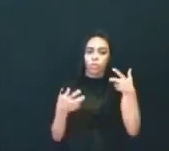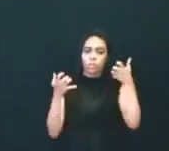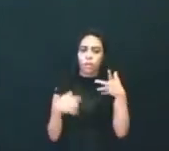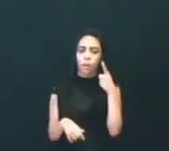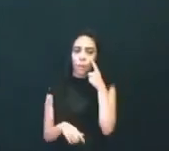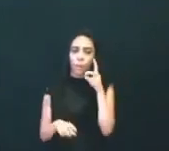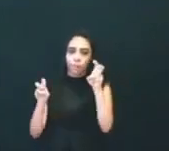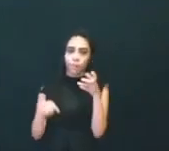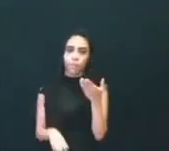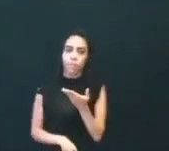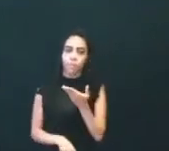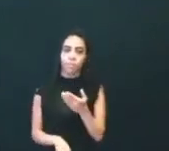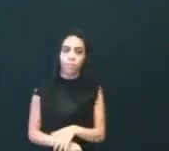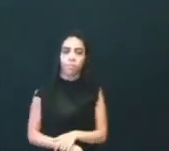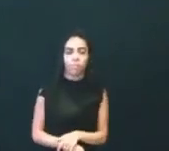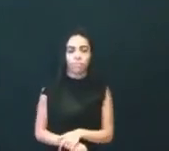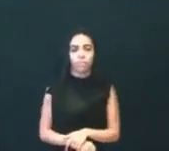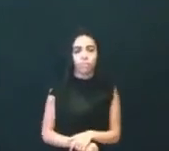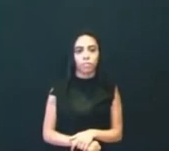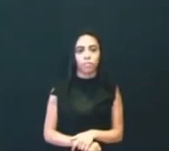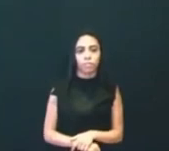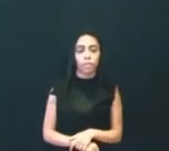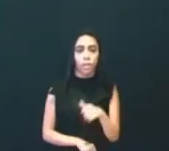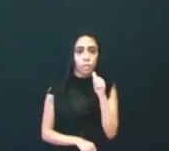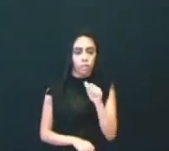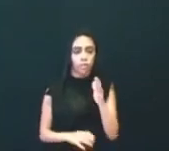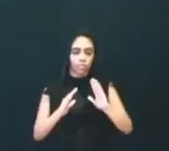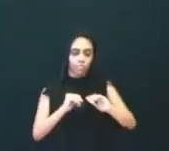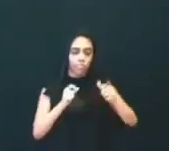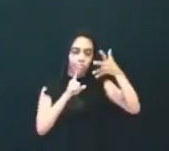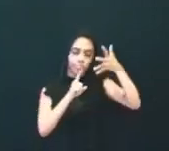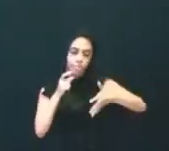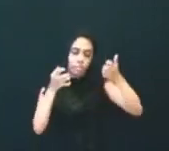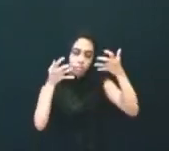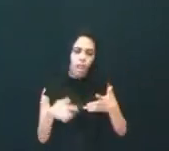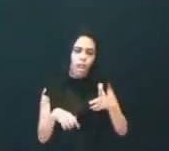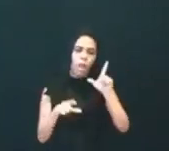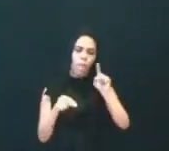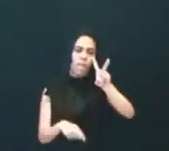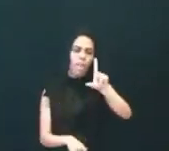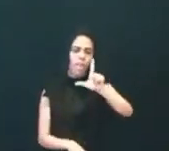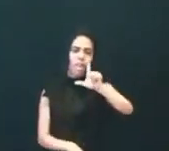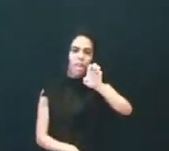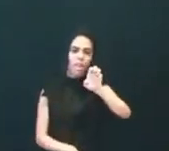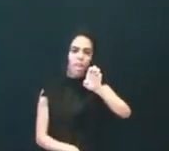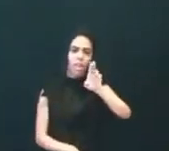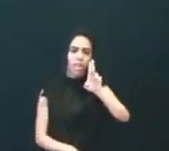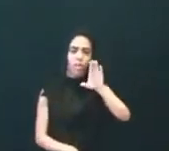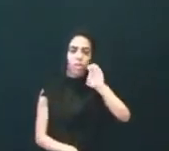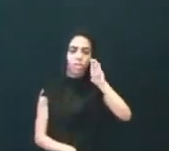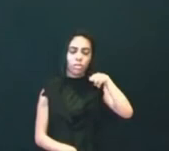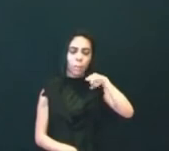sobre esse assunto, como a Velúzia me pediu, leucemia e transplante de medula óssea,